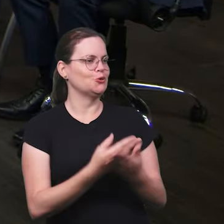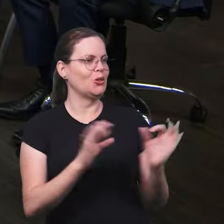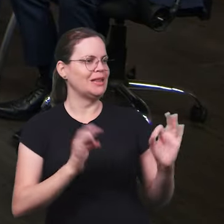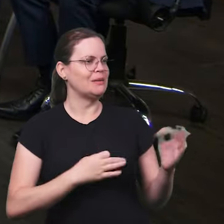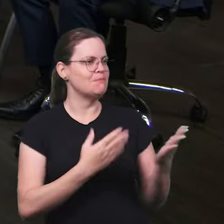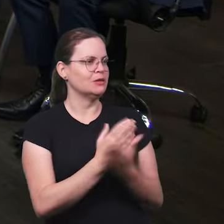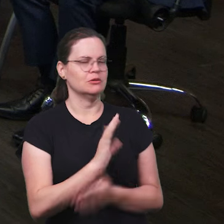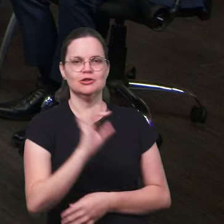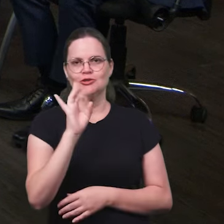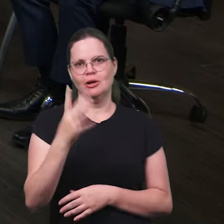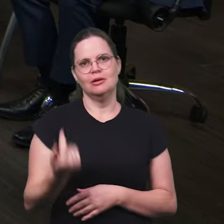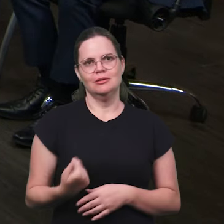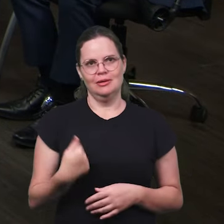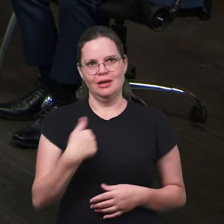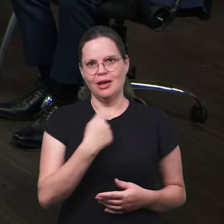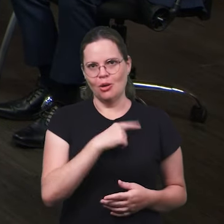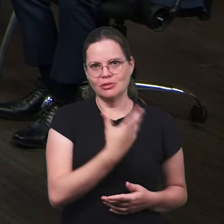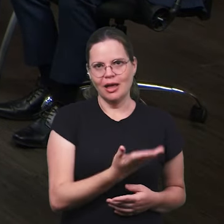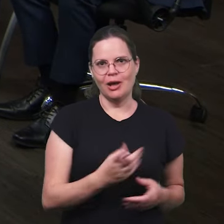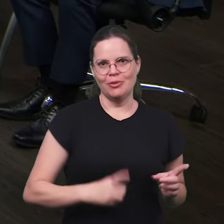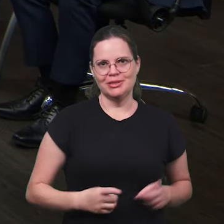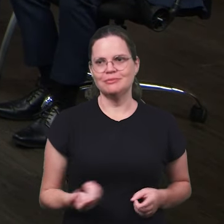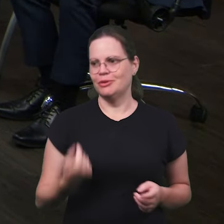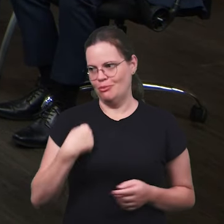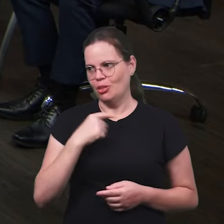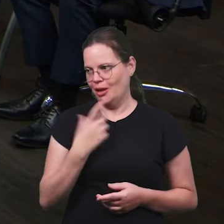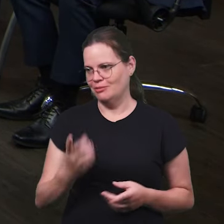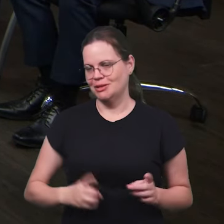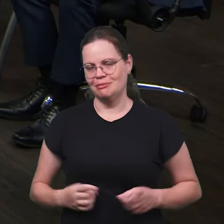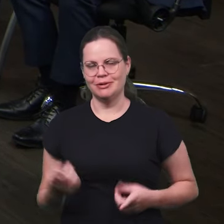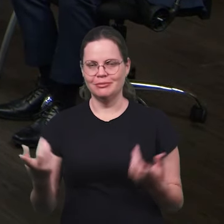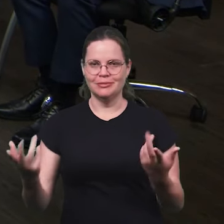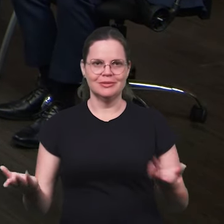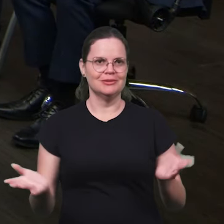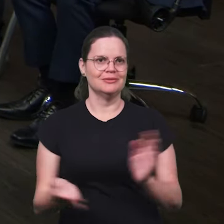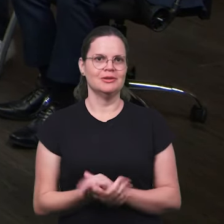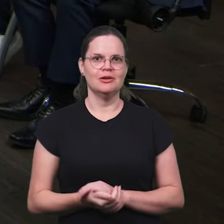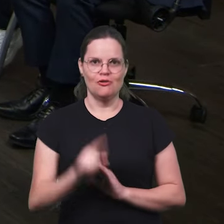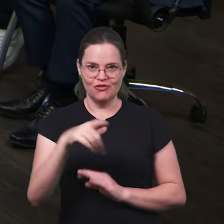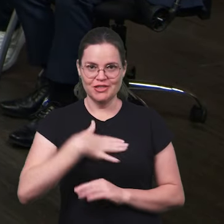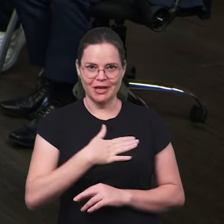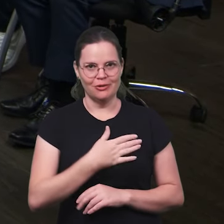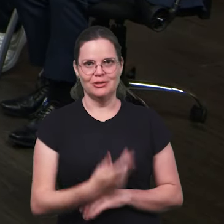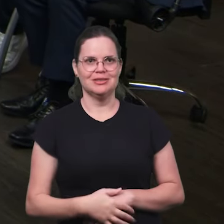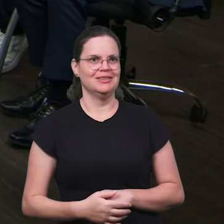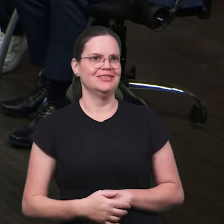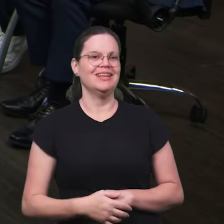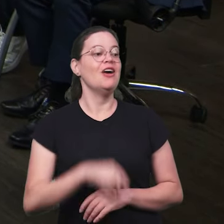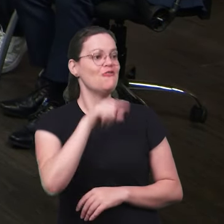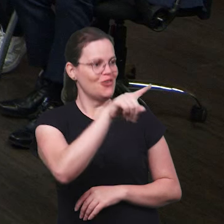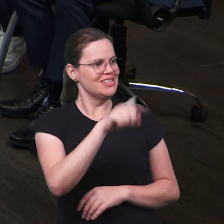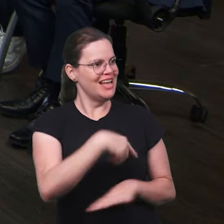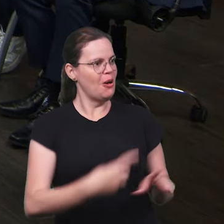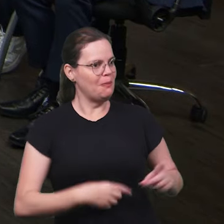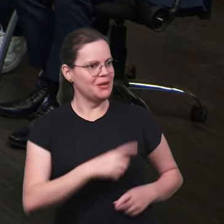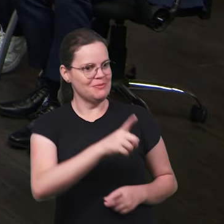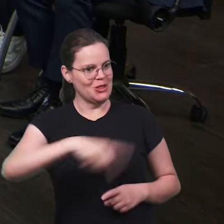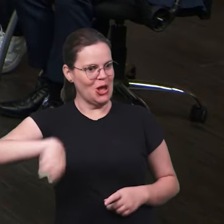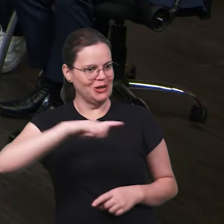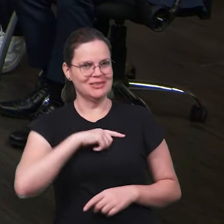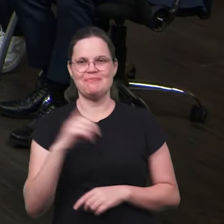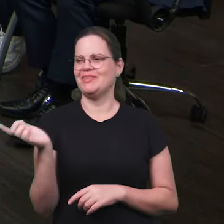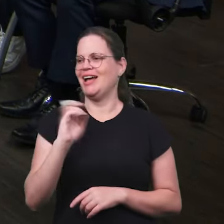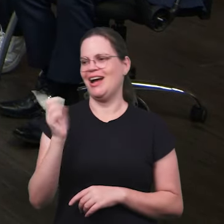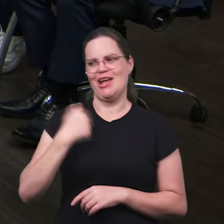desse, pessoal. Alguém aqui tem... Ninguém... O senhor é o primo. Eu não sou esse primo, não, mas